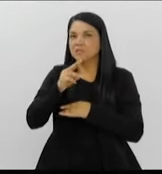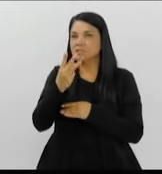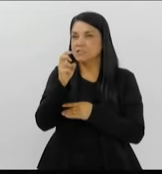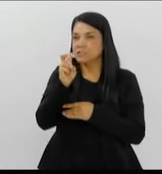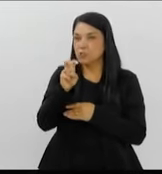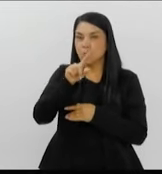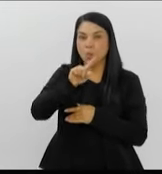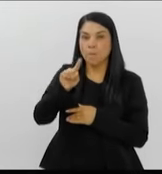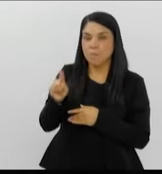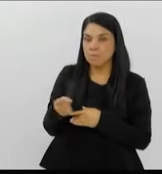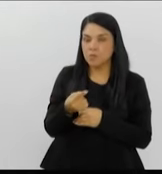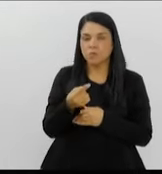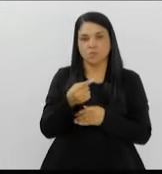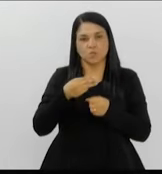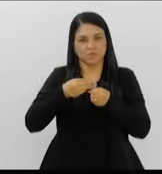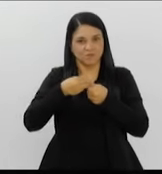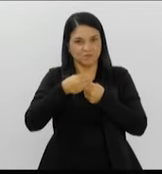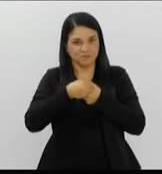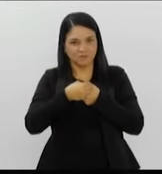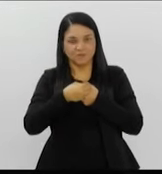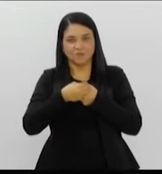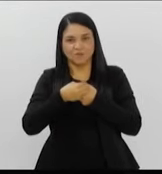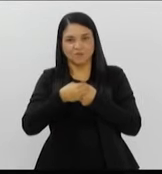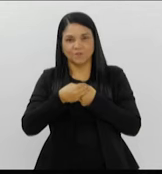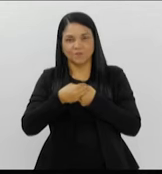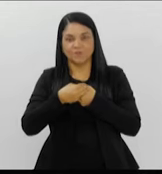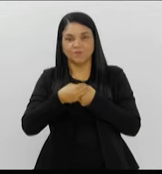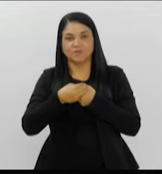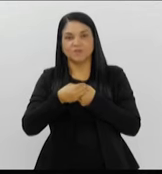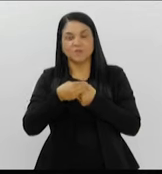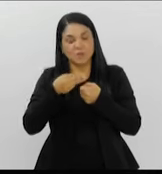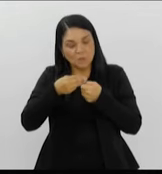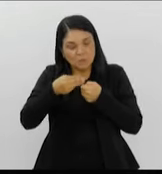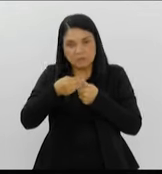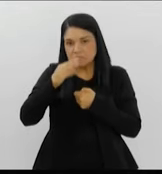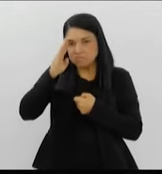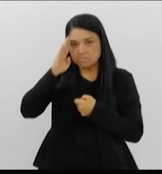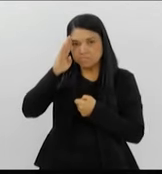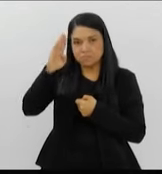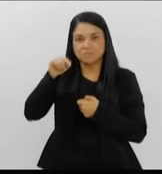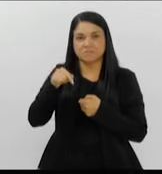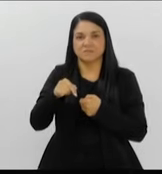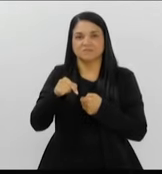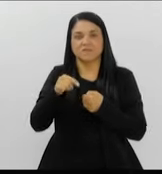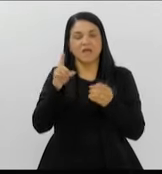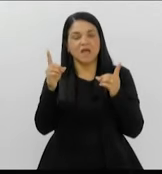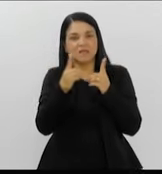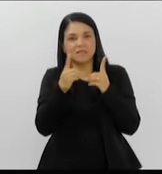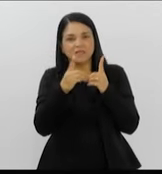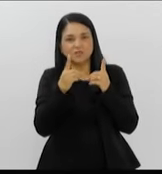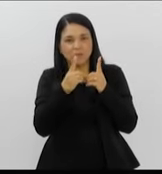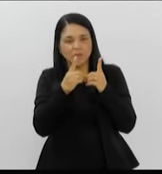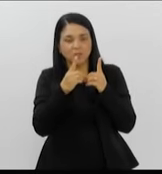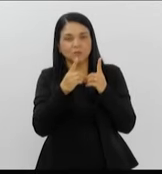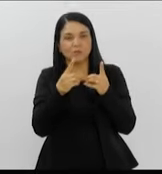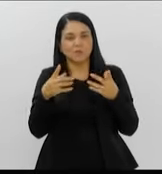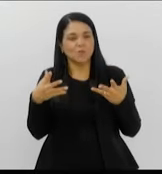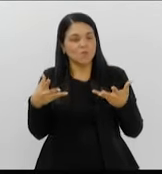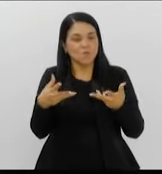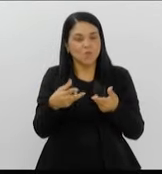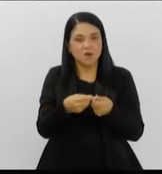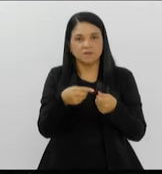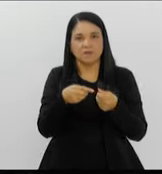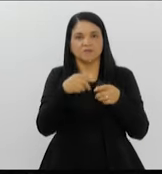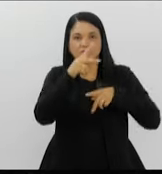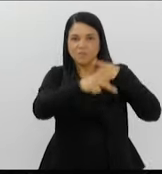municípios, o município mais eficiente, considerando o atendimento básico à população